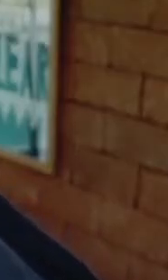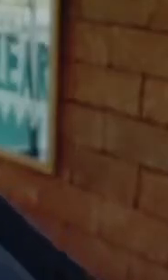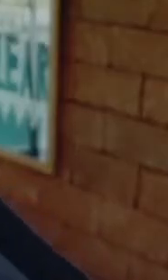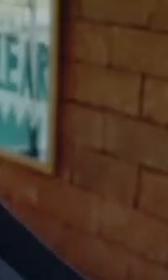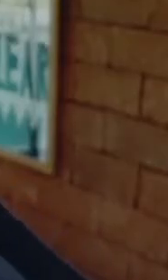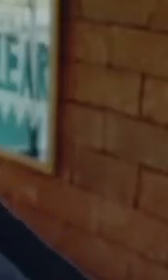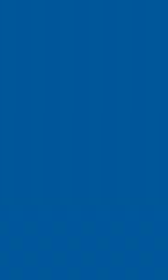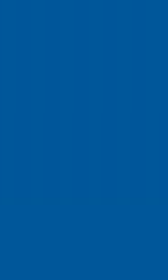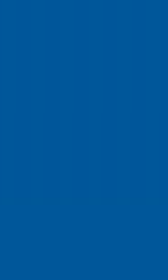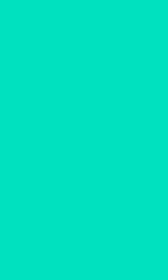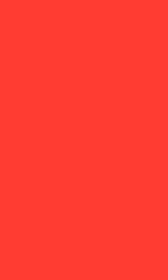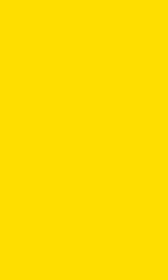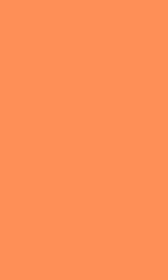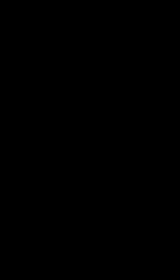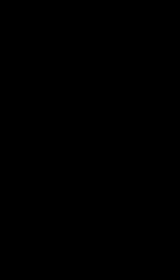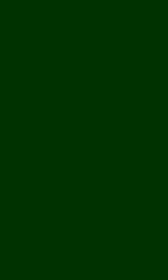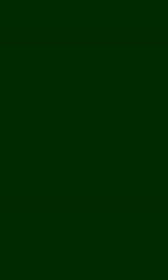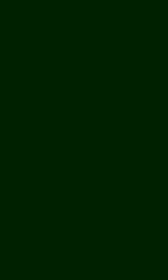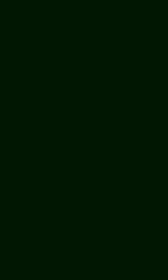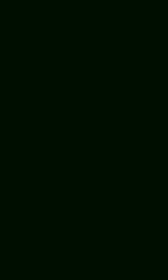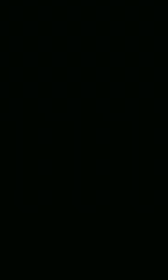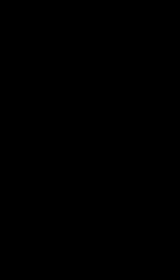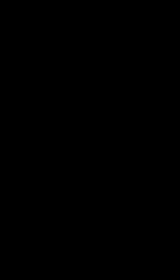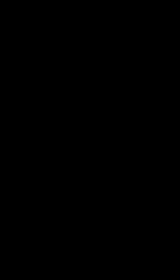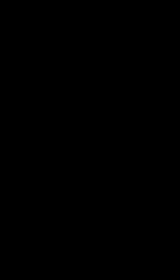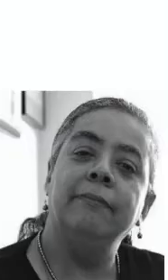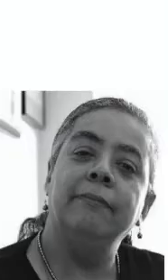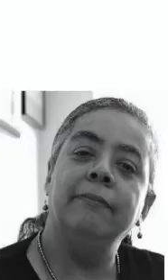é tudo isso.